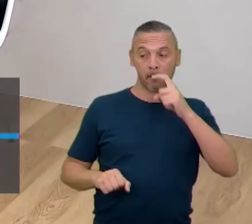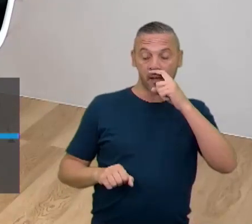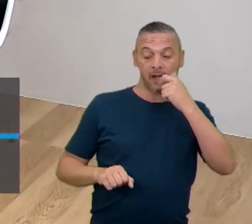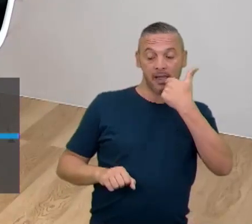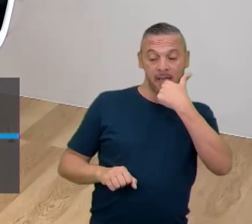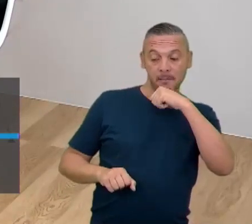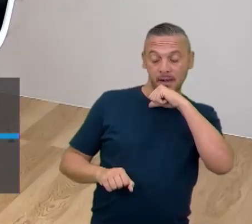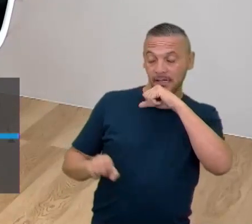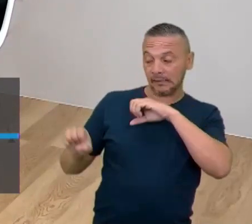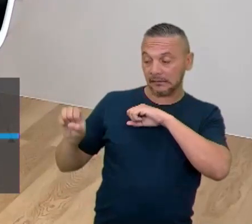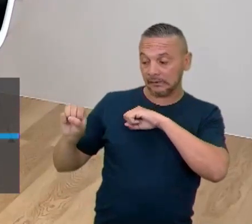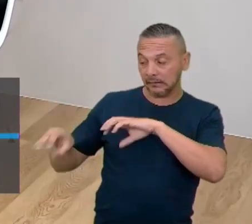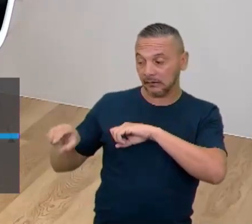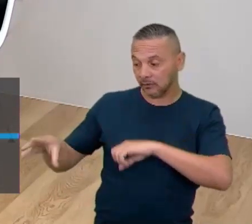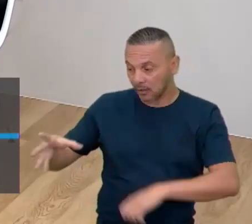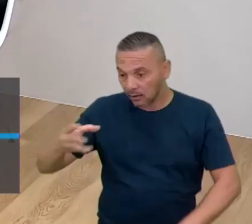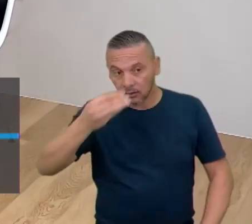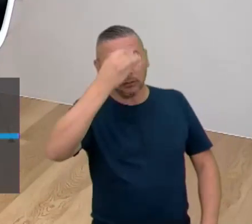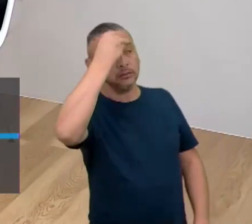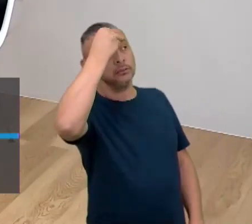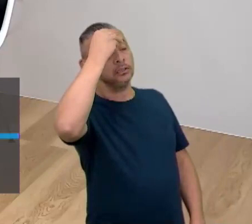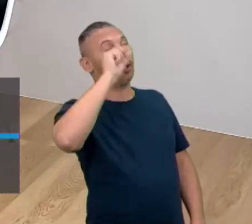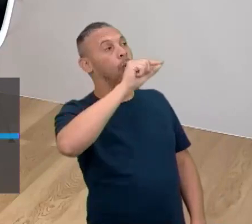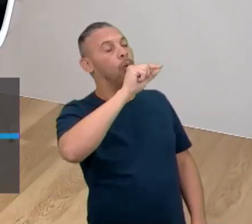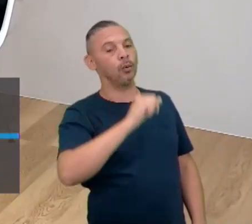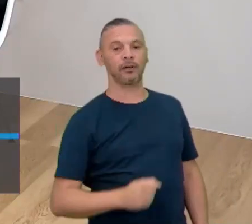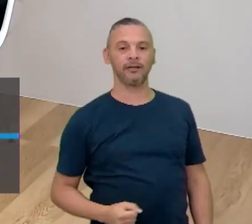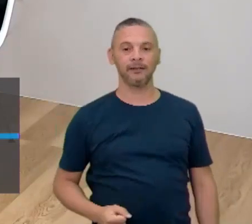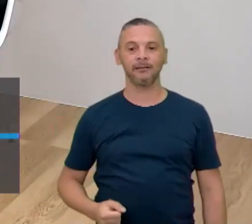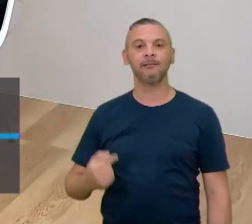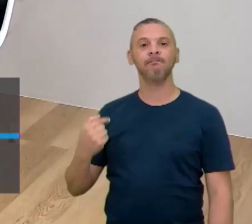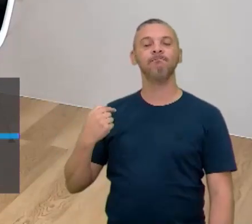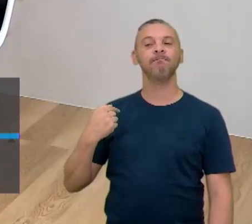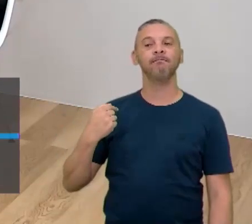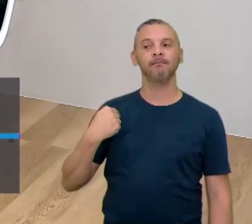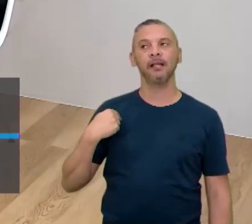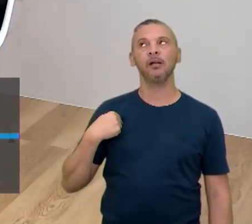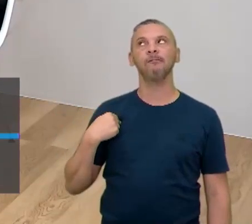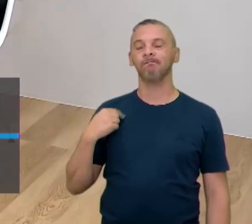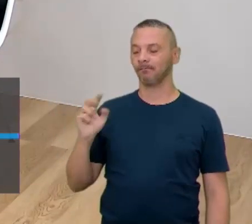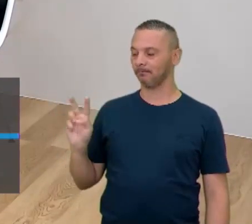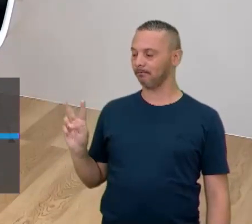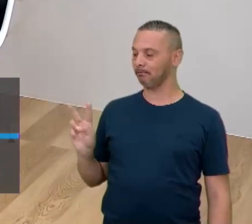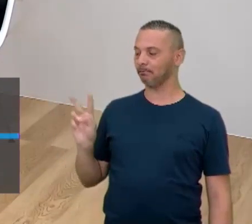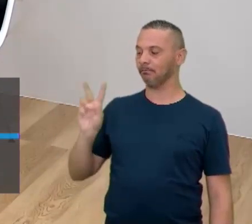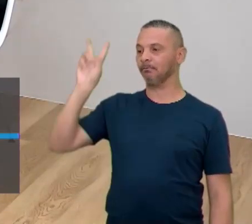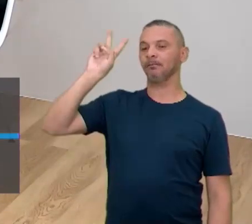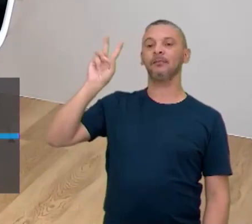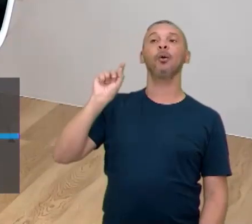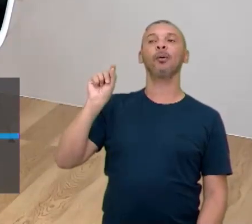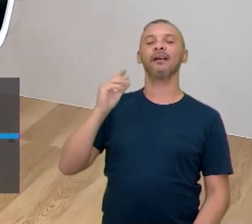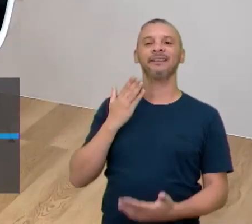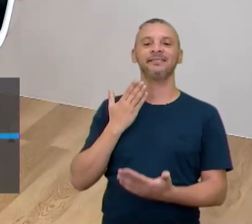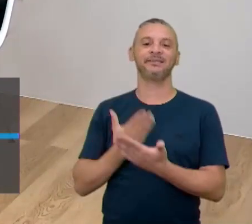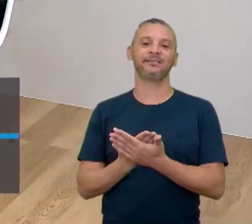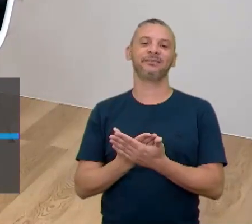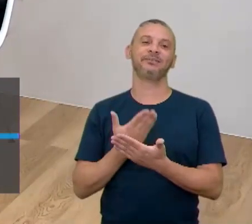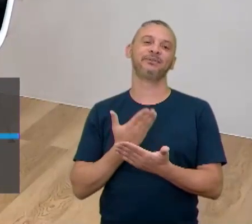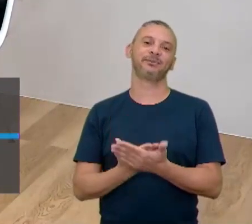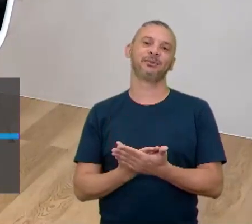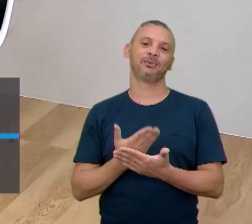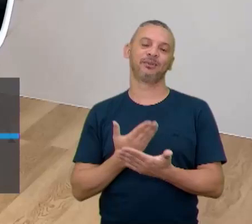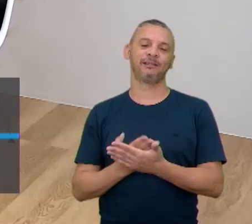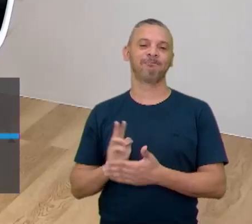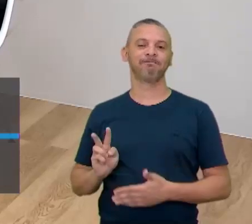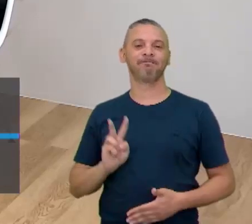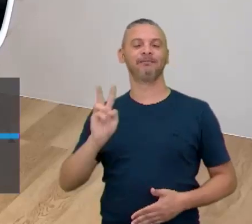sua mãe, ou de ambos, o que você diria? É valorização dos estudos. Valorização dos estudos. Da escola, né? Porque normalmente os